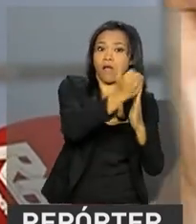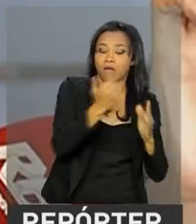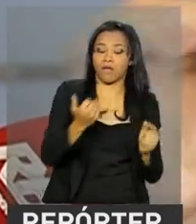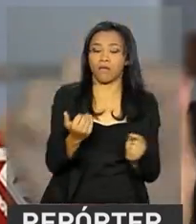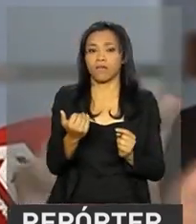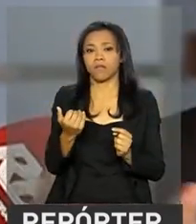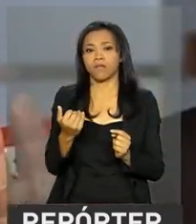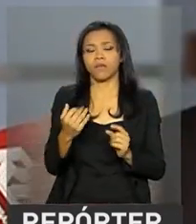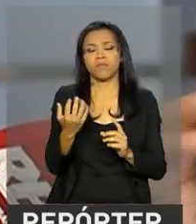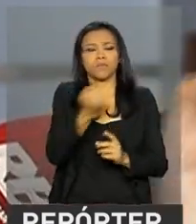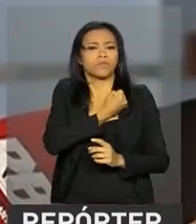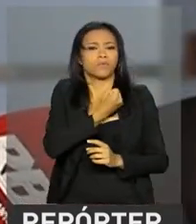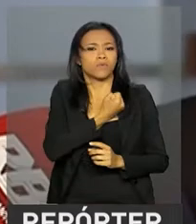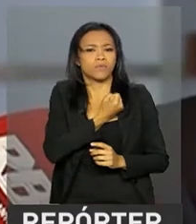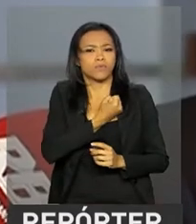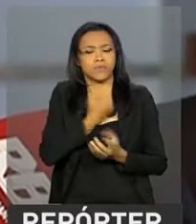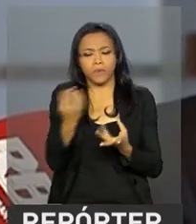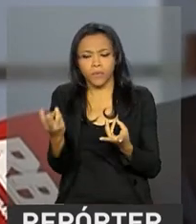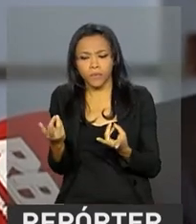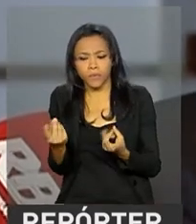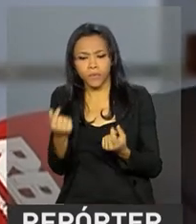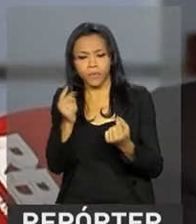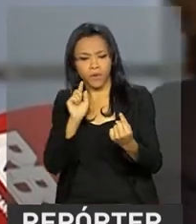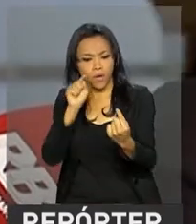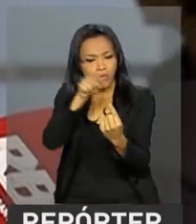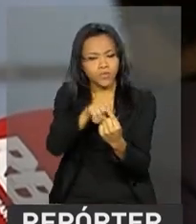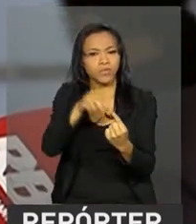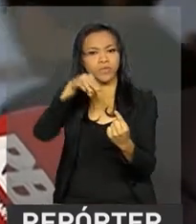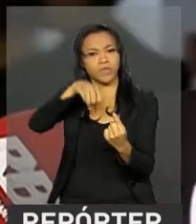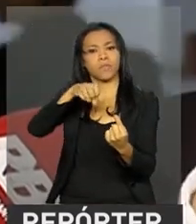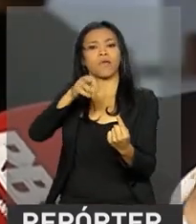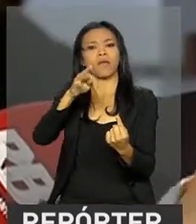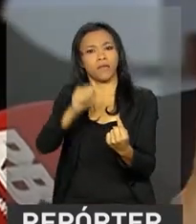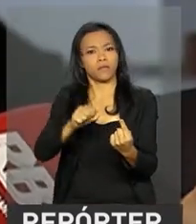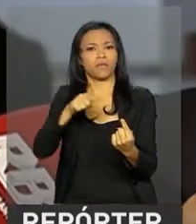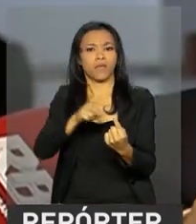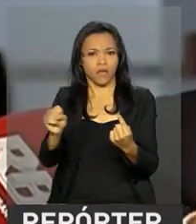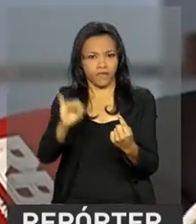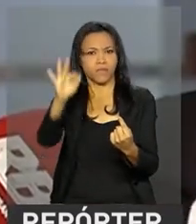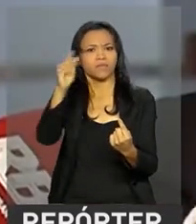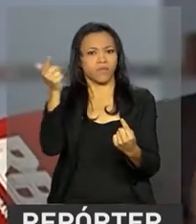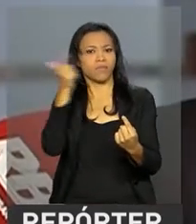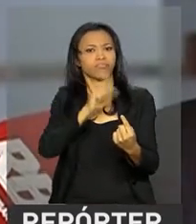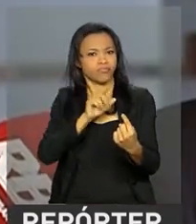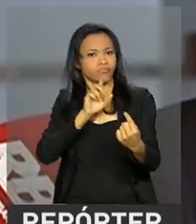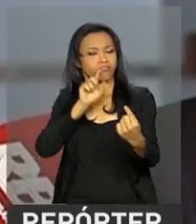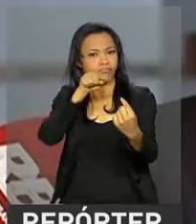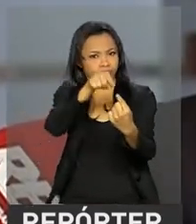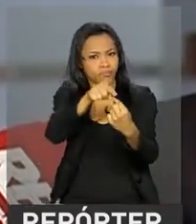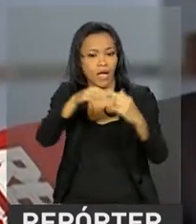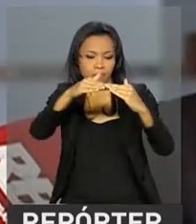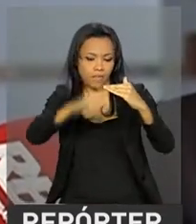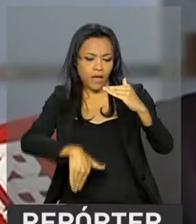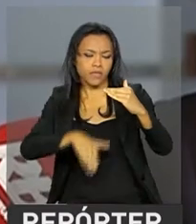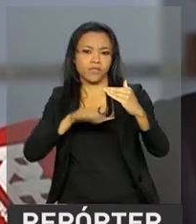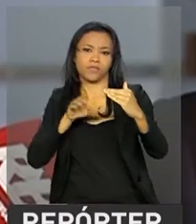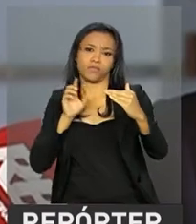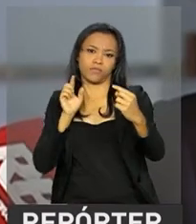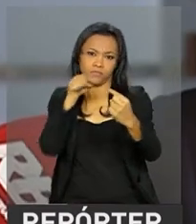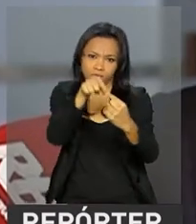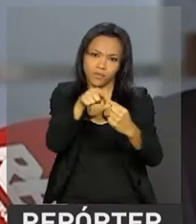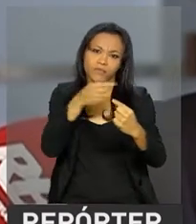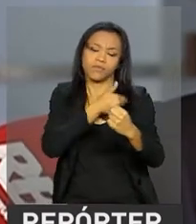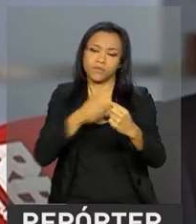todos os números para calcular a meta, etc., estava com a inflação na meta. Né? A inflação abaixo da meta gera uma questão